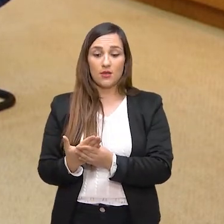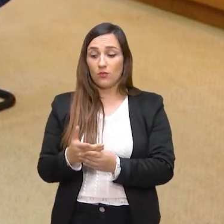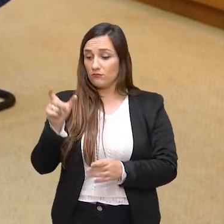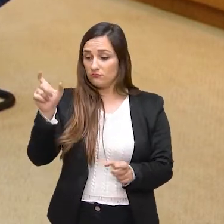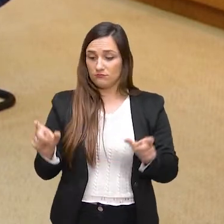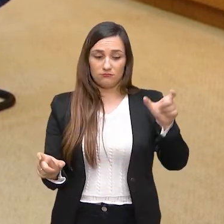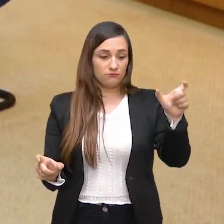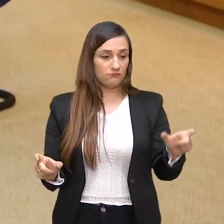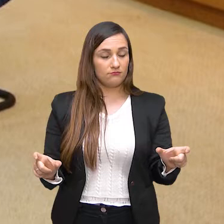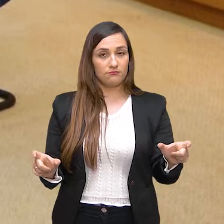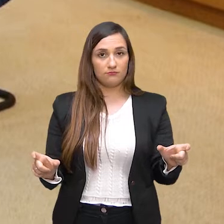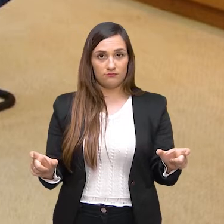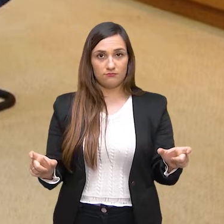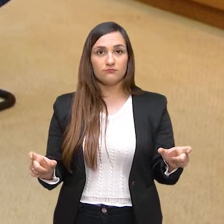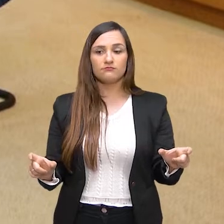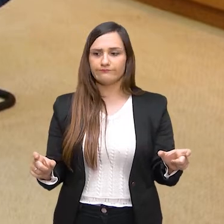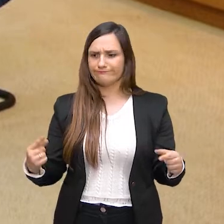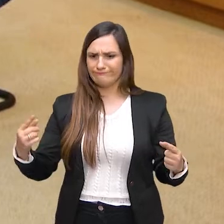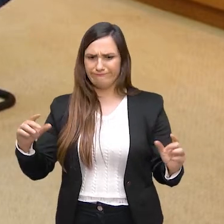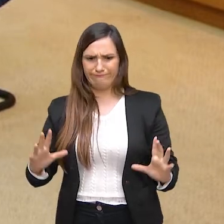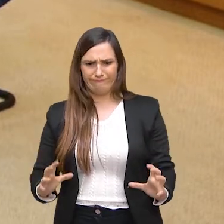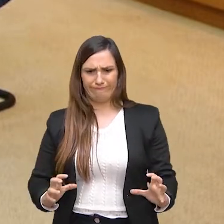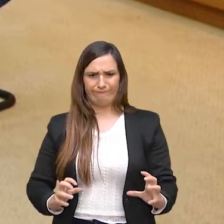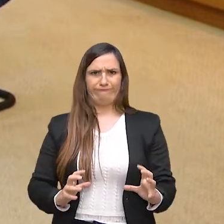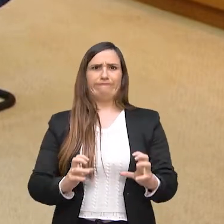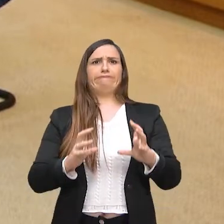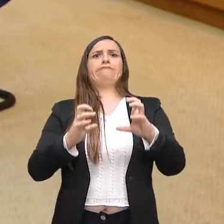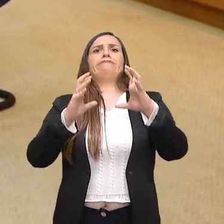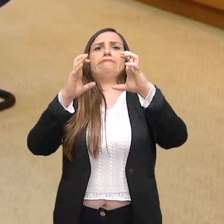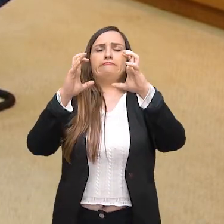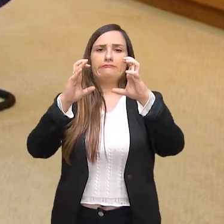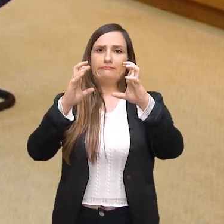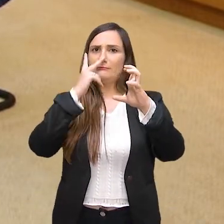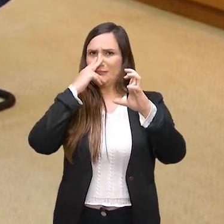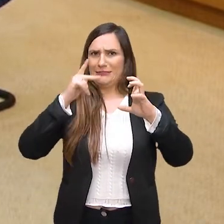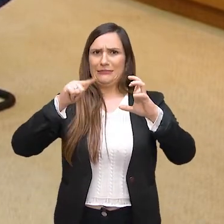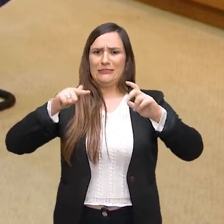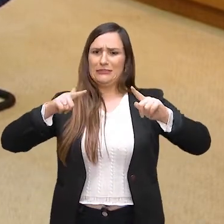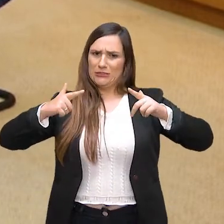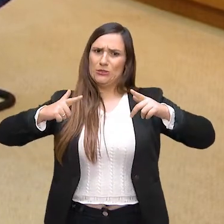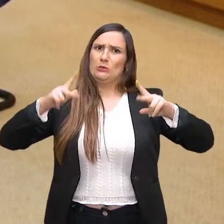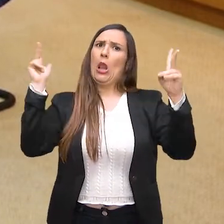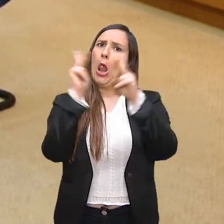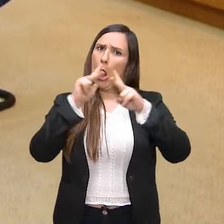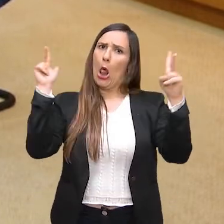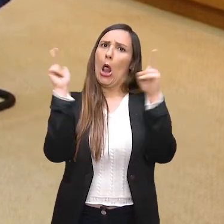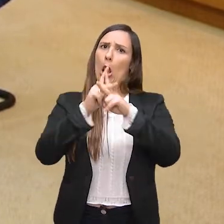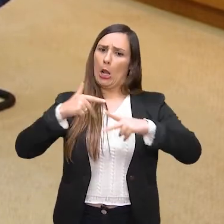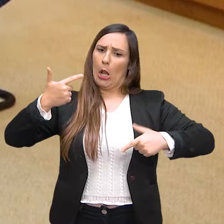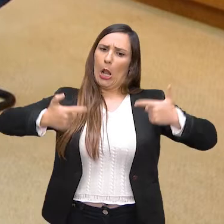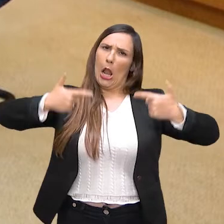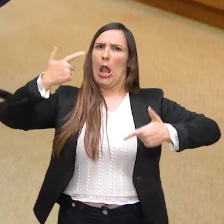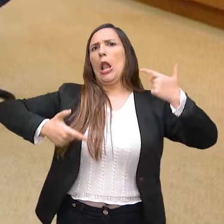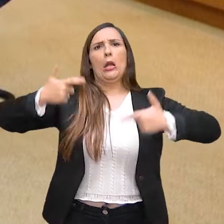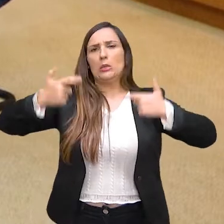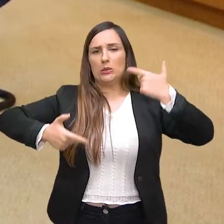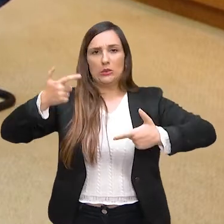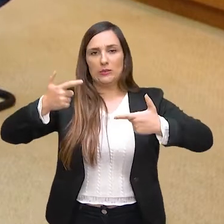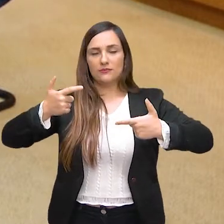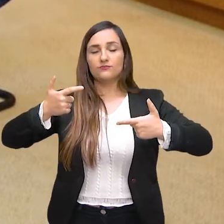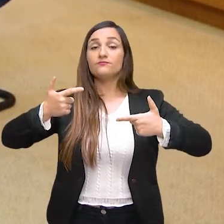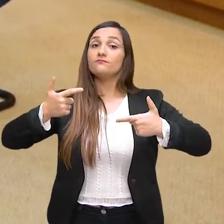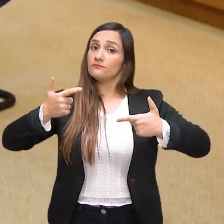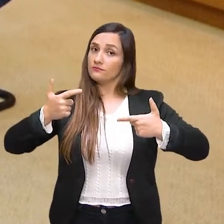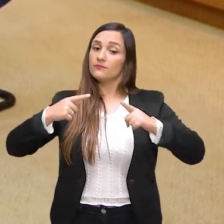as partes não, as partes estão se digladiando, né? O processo pode ser equiparado a uma luta entre as